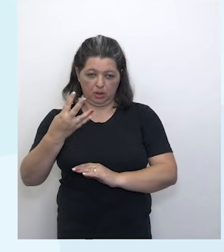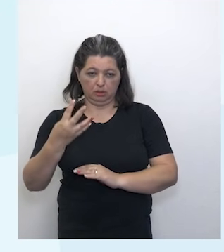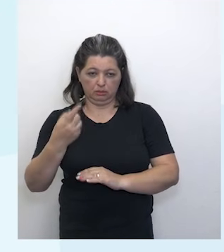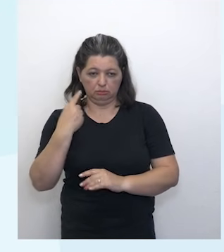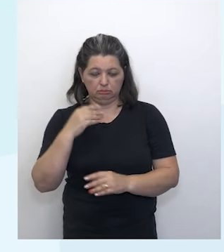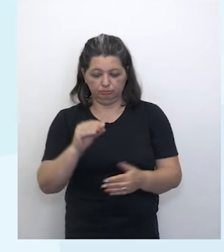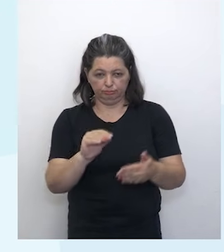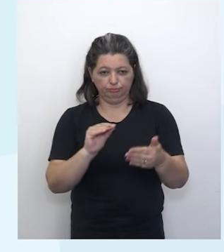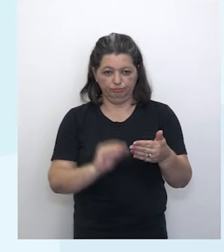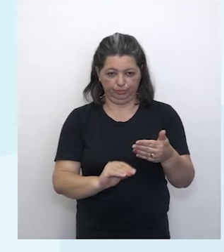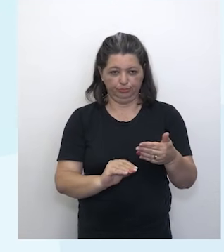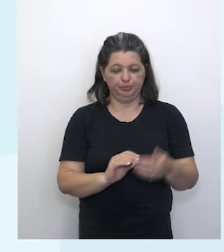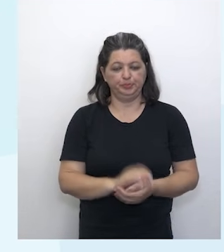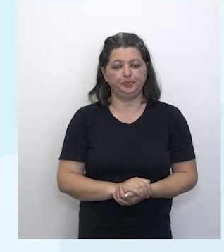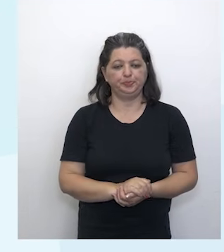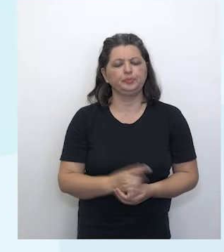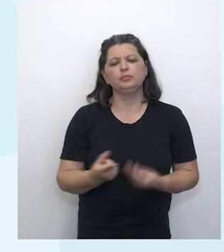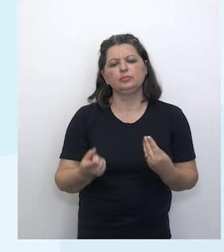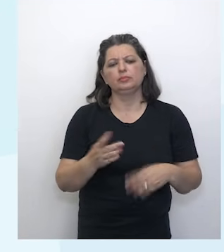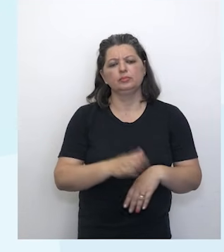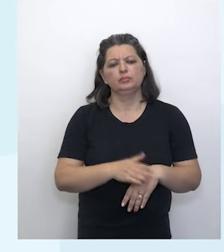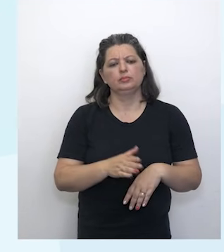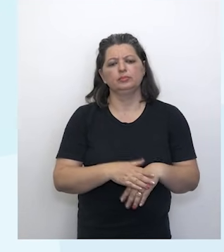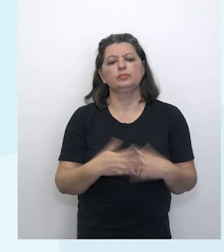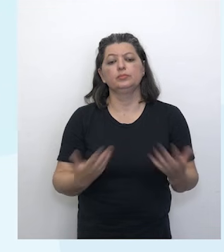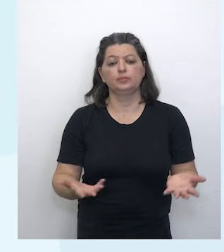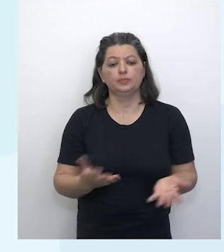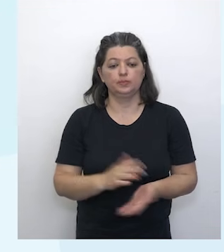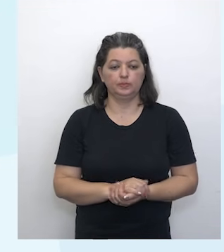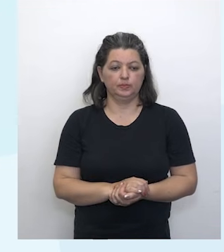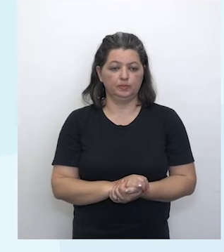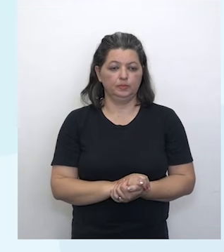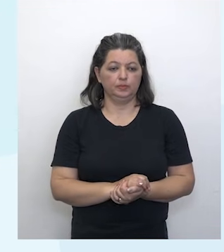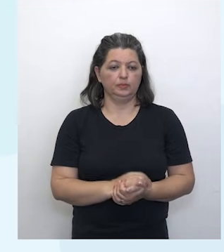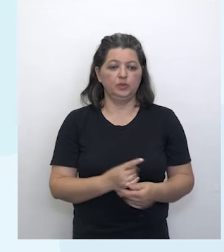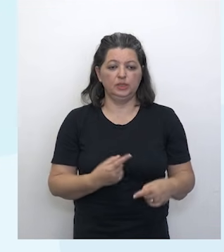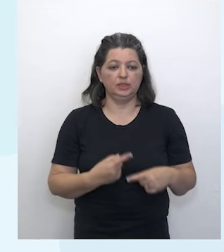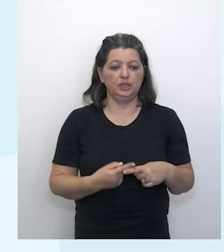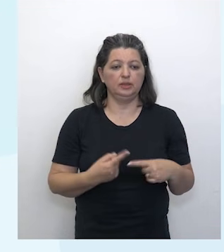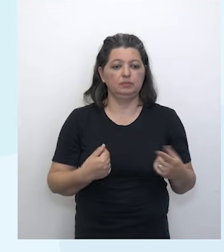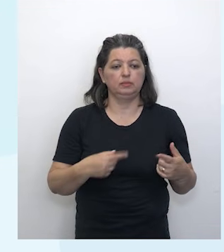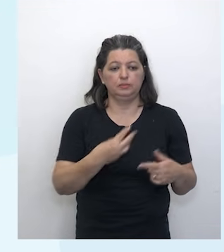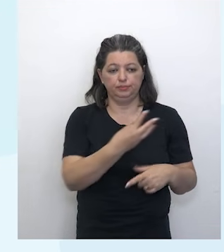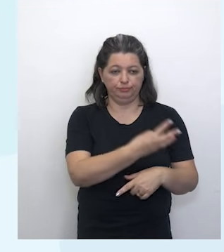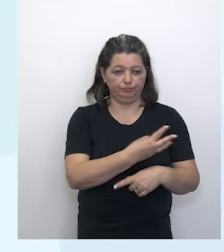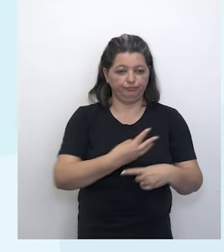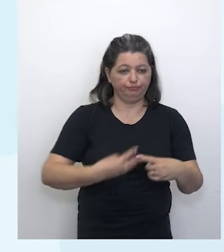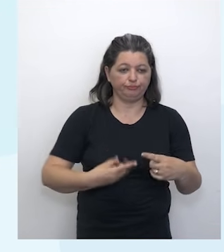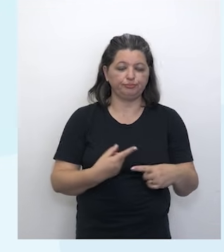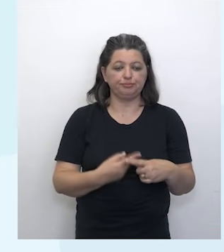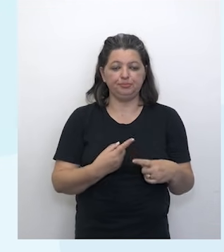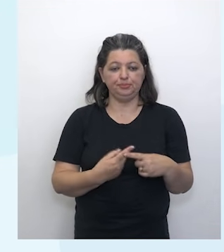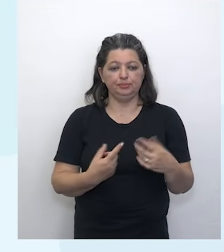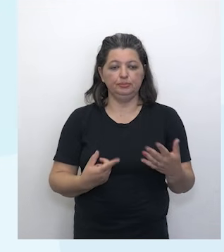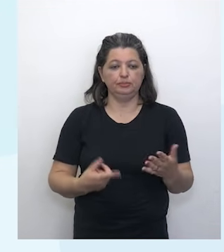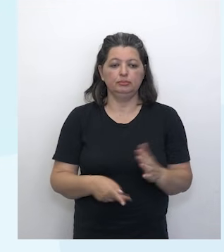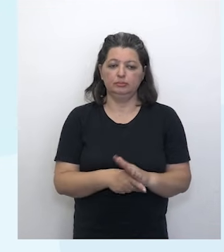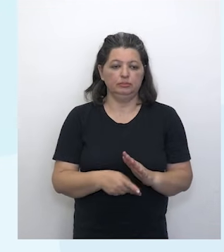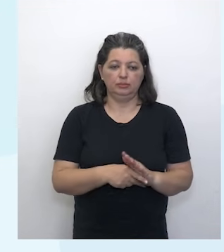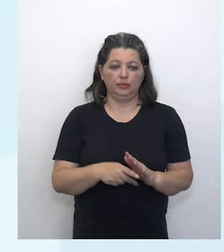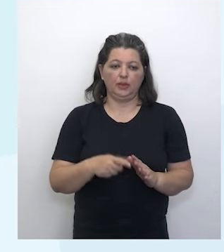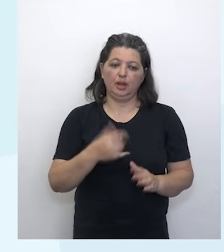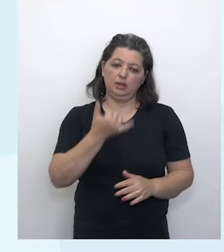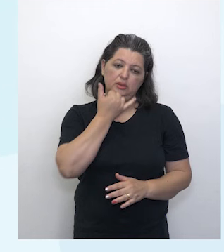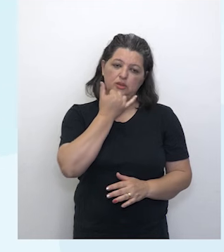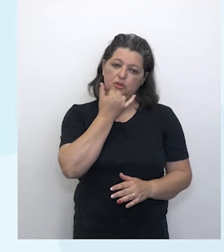aqui, tá certo? E aí, o que a gente faz? Ó, simplifiquei o 3 com o 3, né? Essa eu não fiz simplificação.